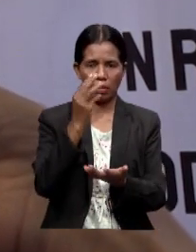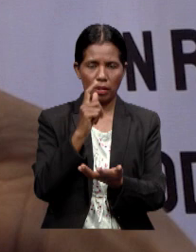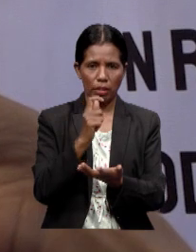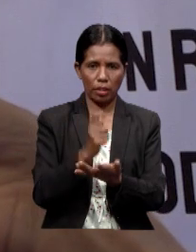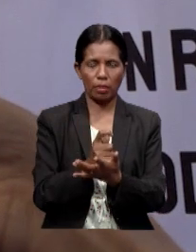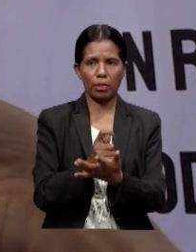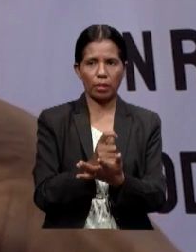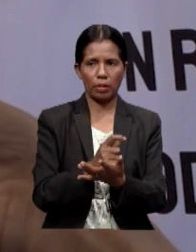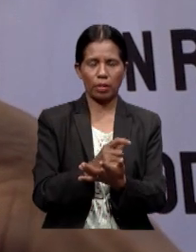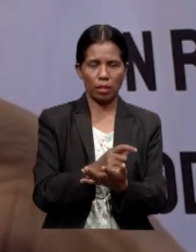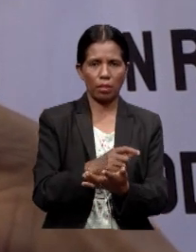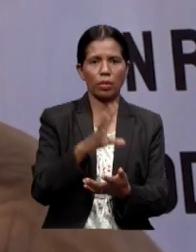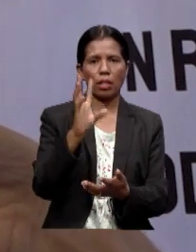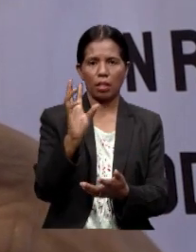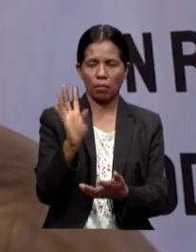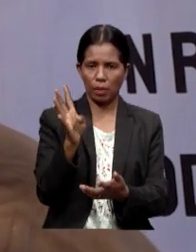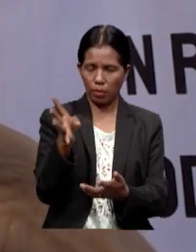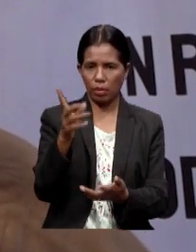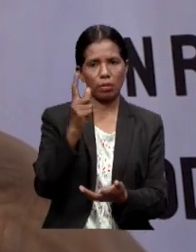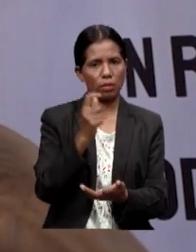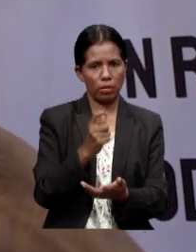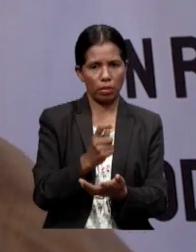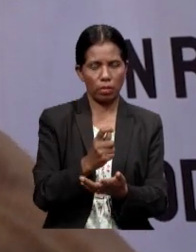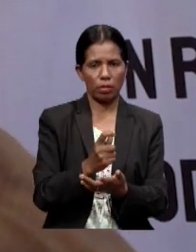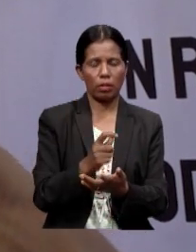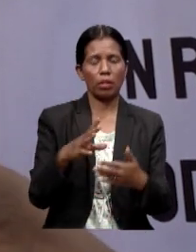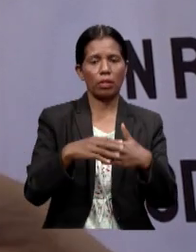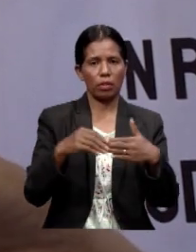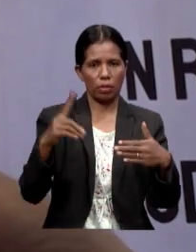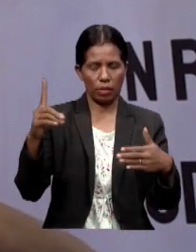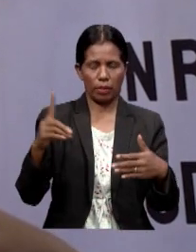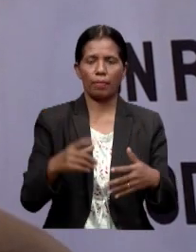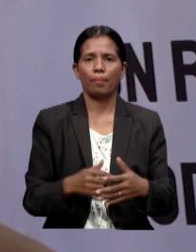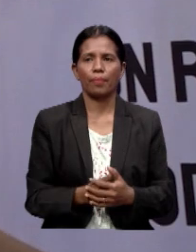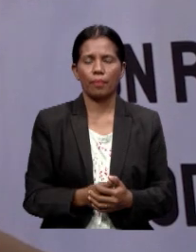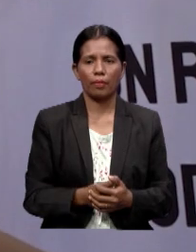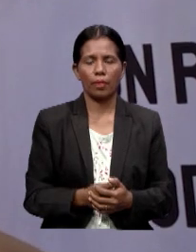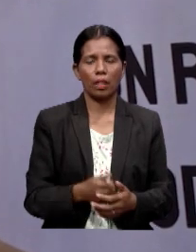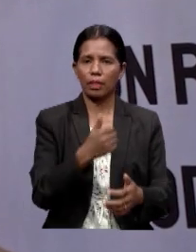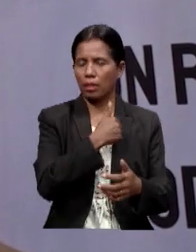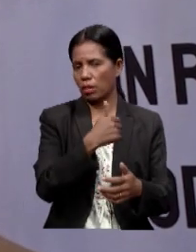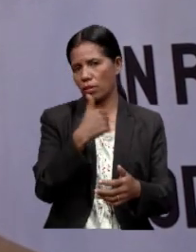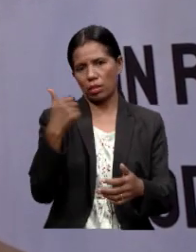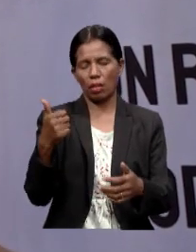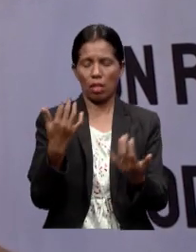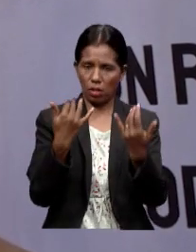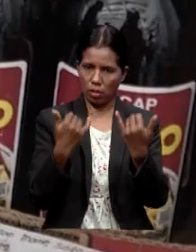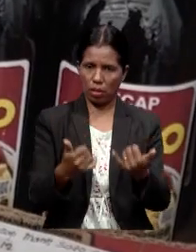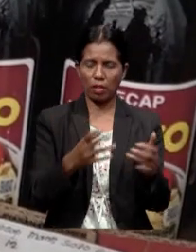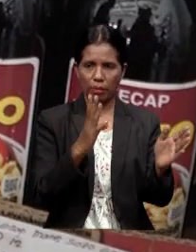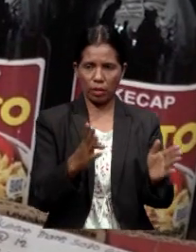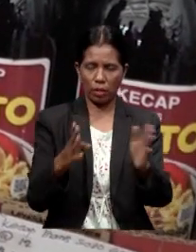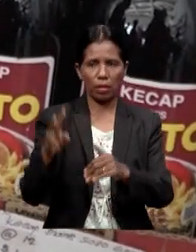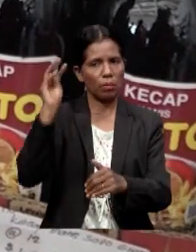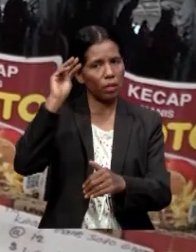103.070 dólares me be balo ne be ke isi da uxelo e agora rauni em processo ela Ministério